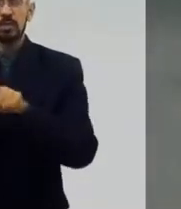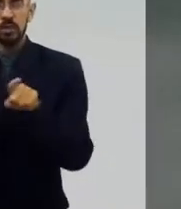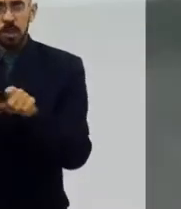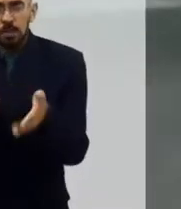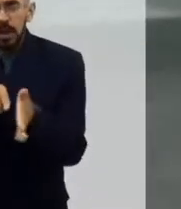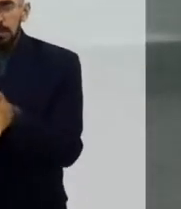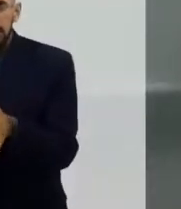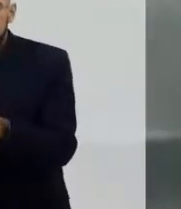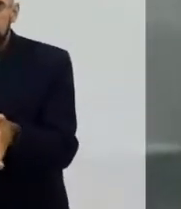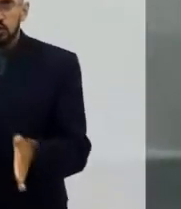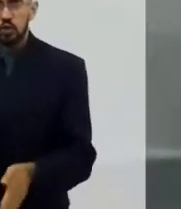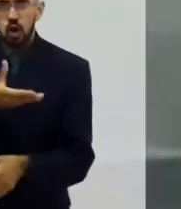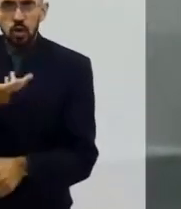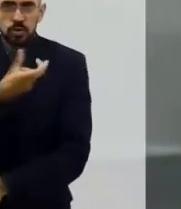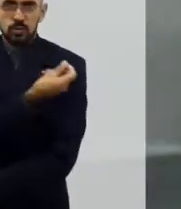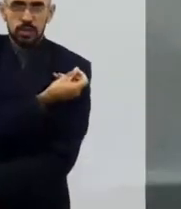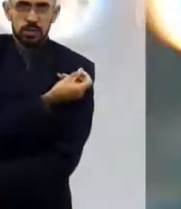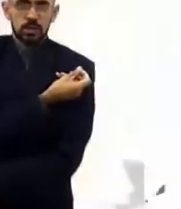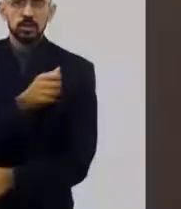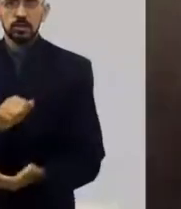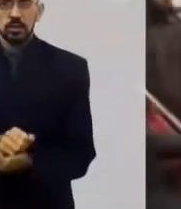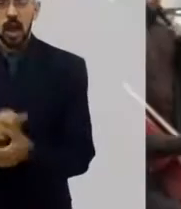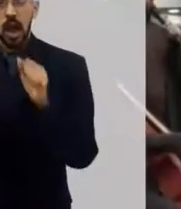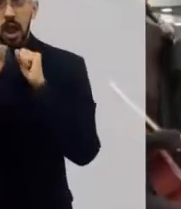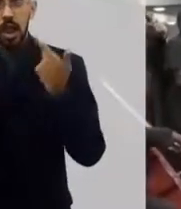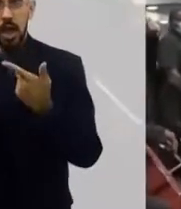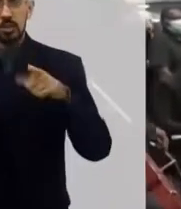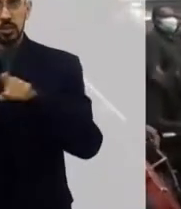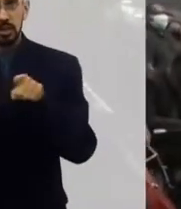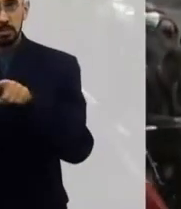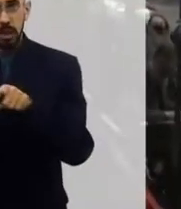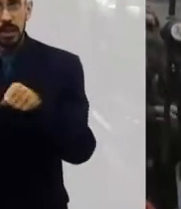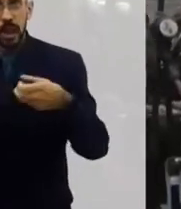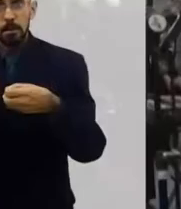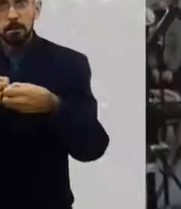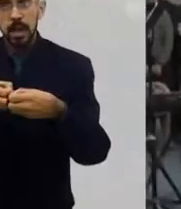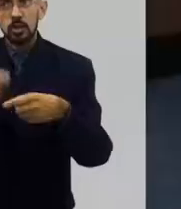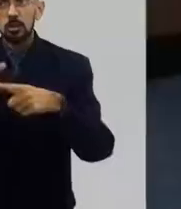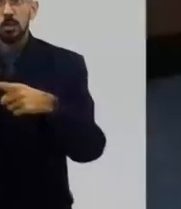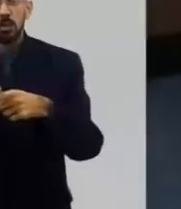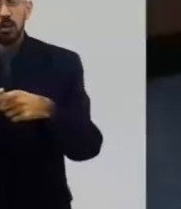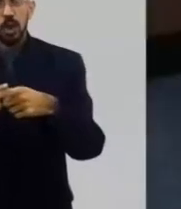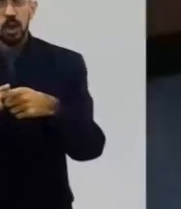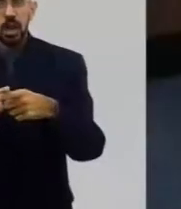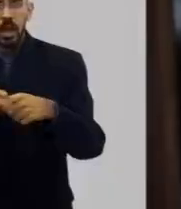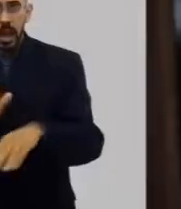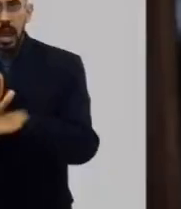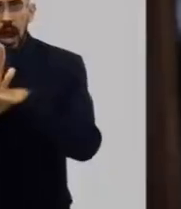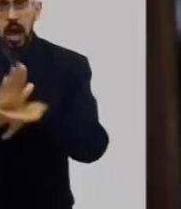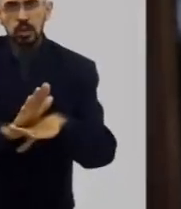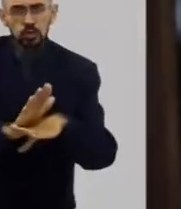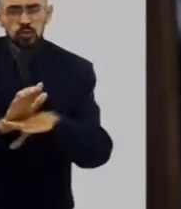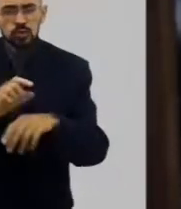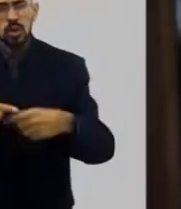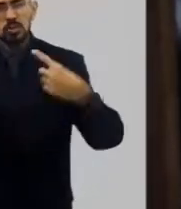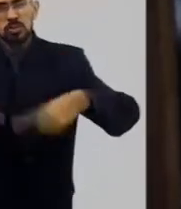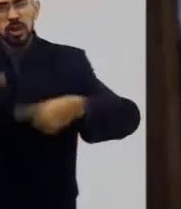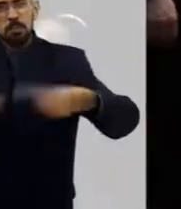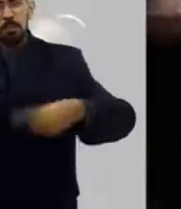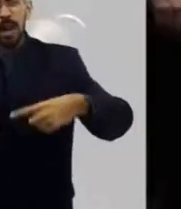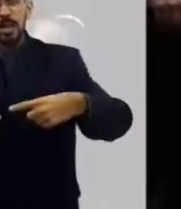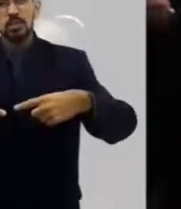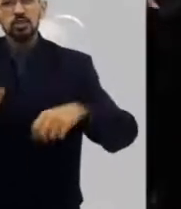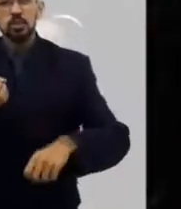mesmo para a pesquisa de novas vacinas. A Alerj também está mais perto porque é a favor do bom debate de